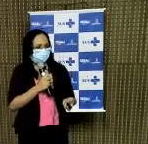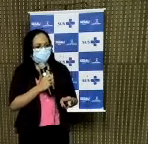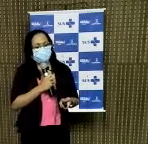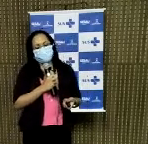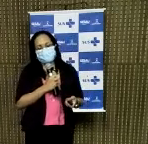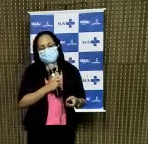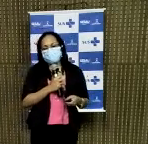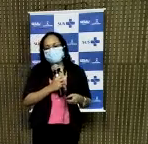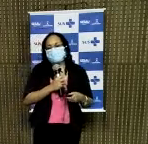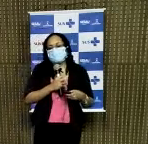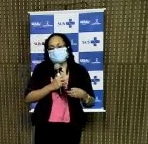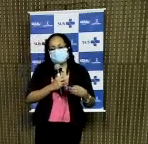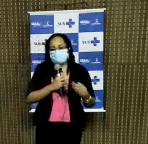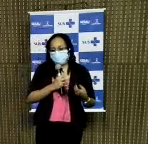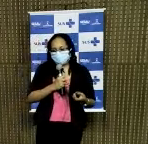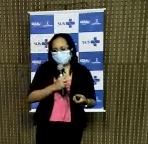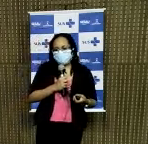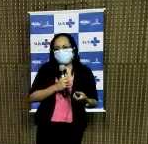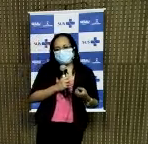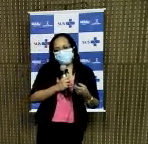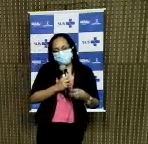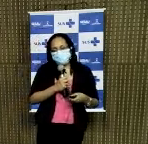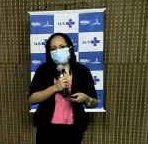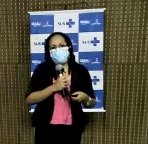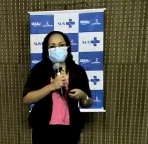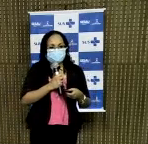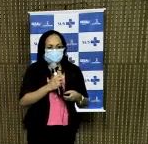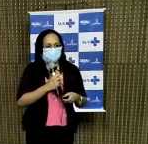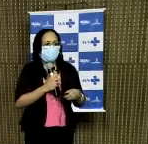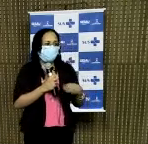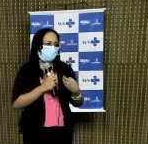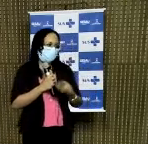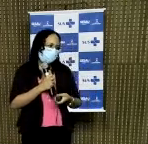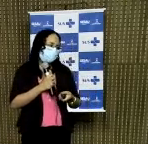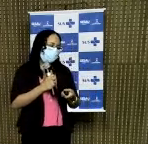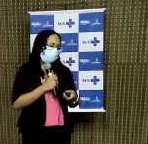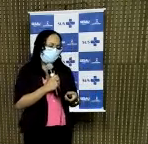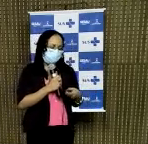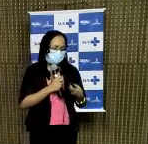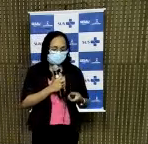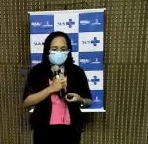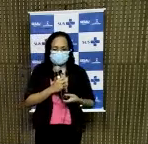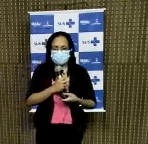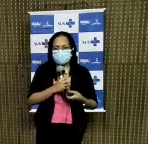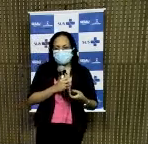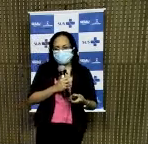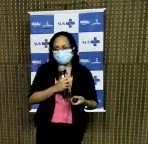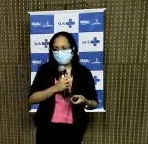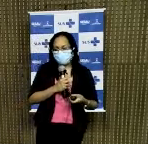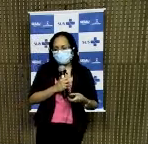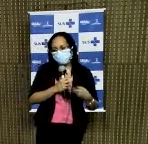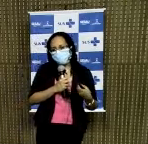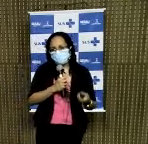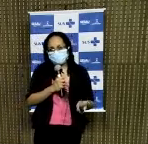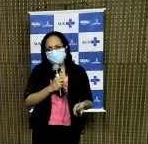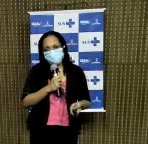da orientação que foi dada. Ela não seguiu corretamente em 2021 também, sendo que uma da que aconteceu em